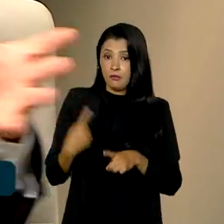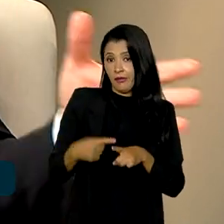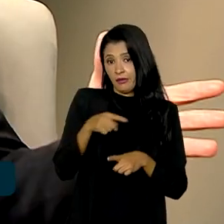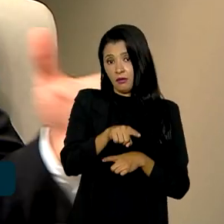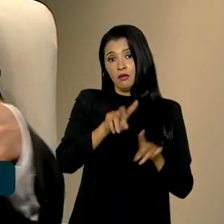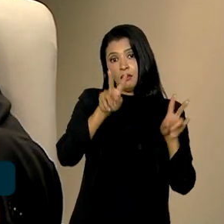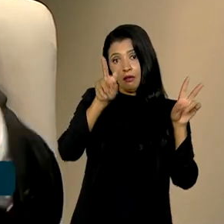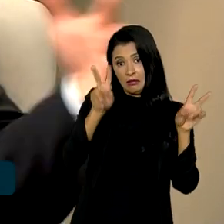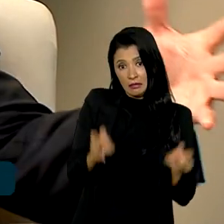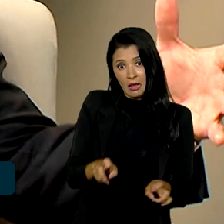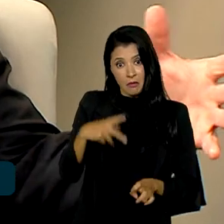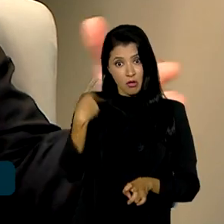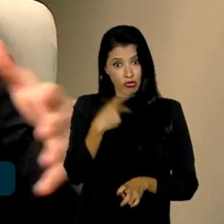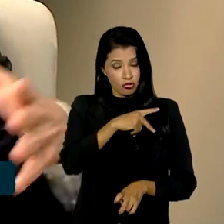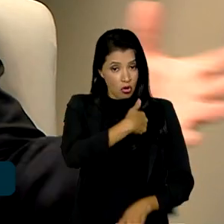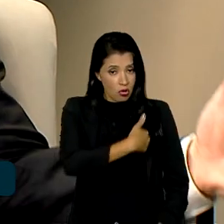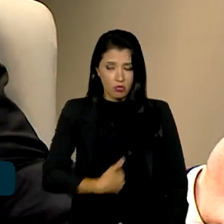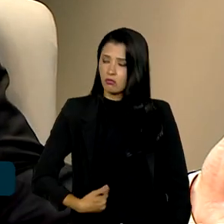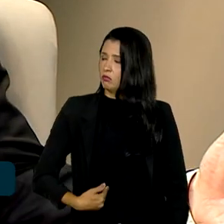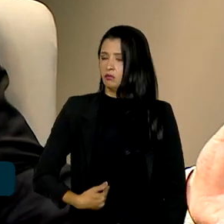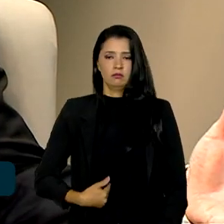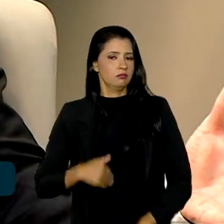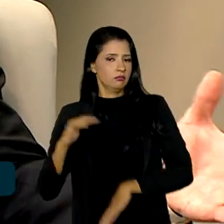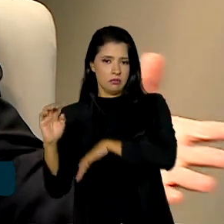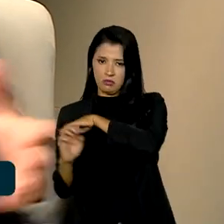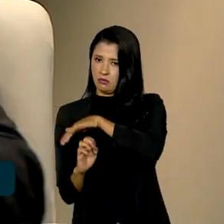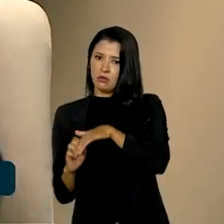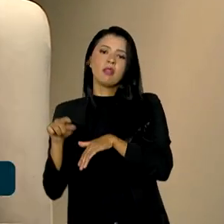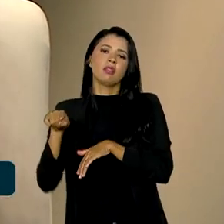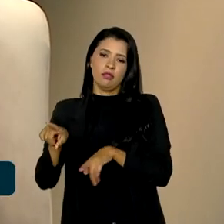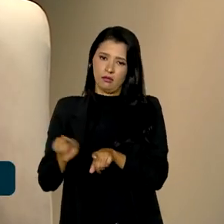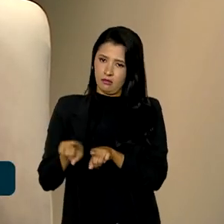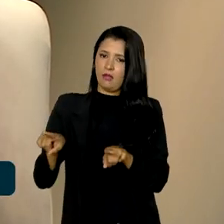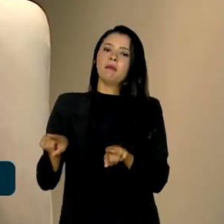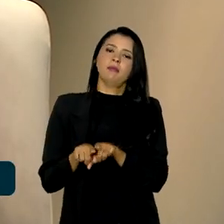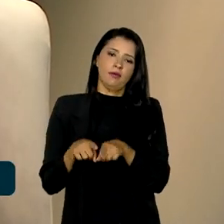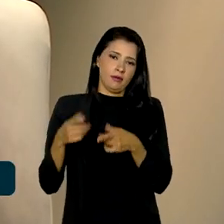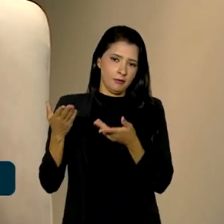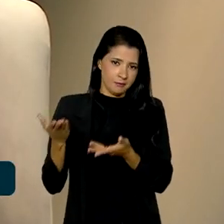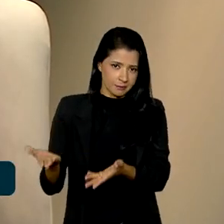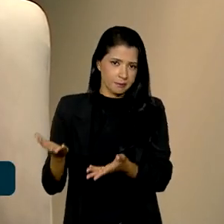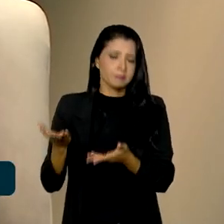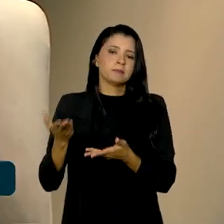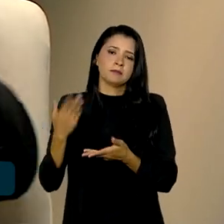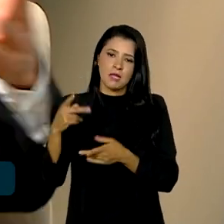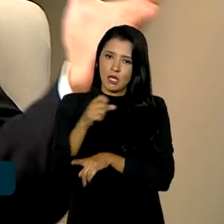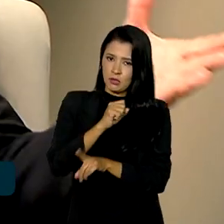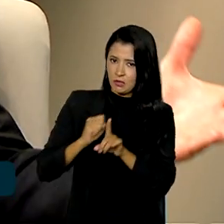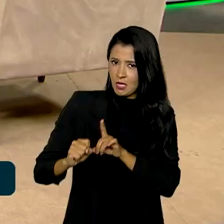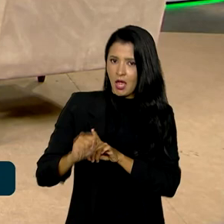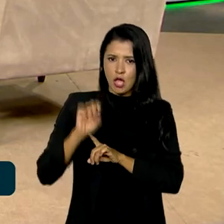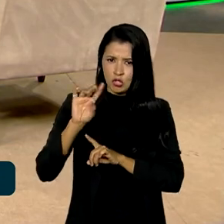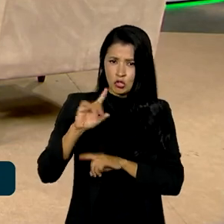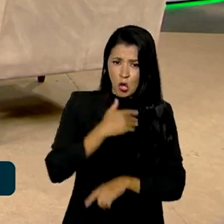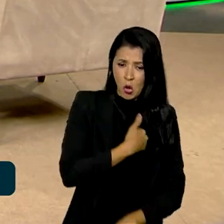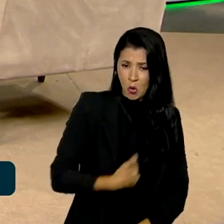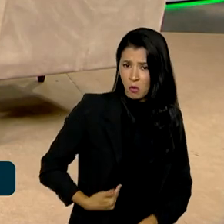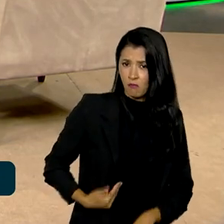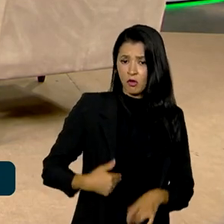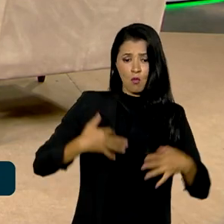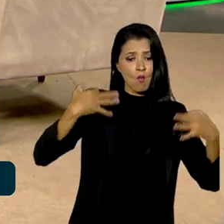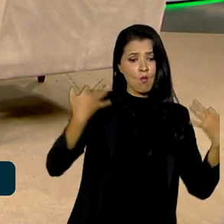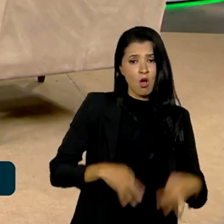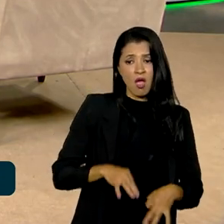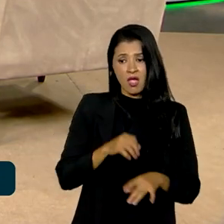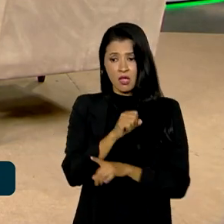agenda não é uma agenda de um lado só, né? Não é uma agenda só do governo. Ela também é uma agenda da sociedade. Não existe um governo íntegro sem